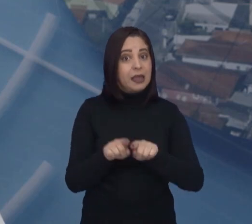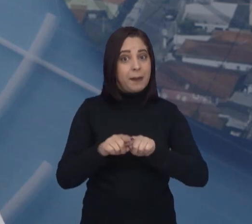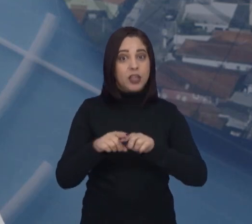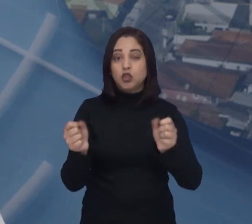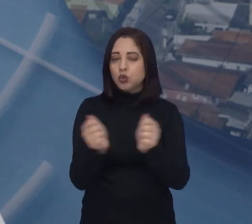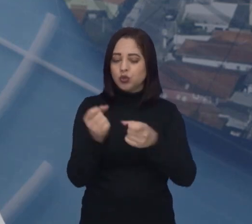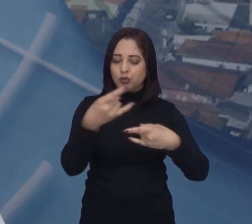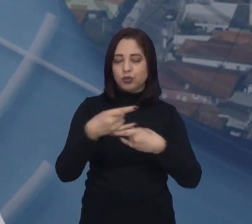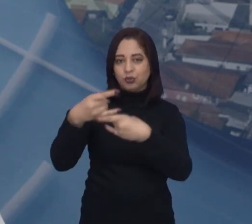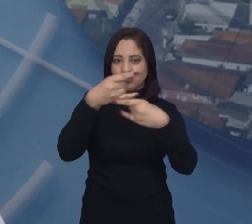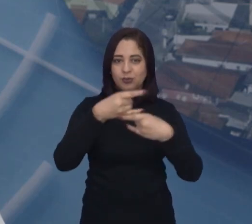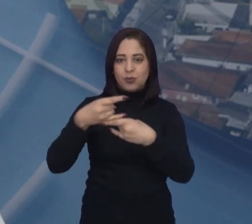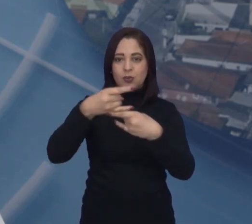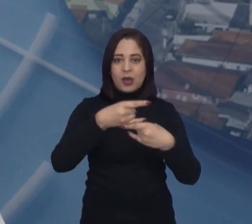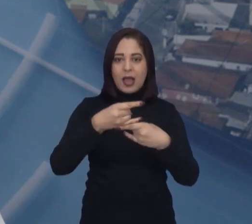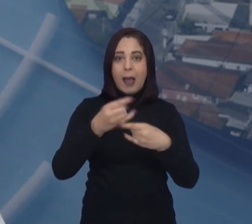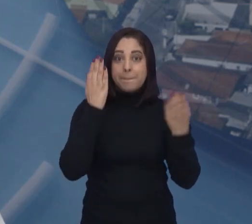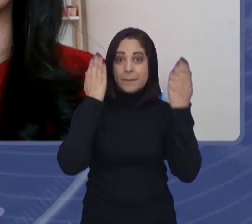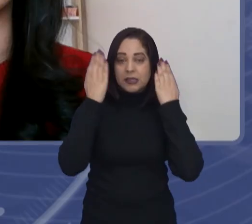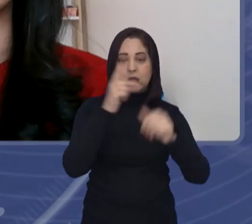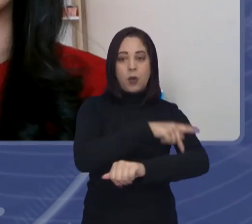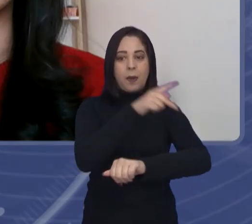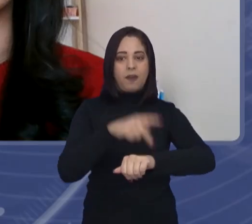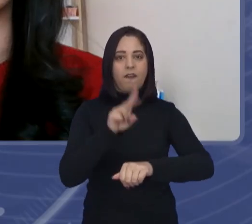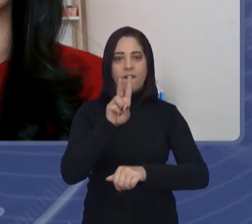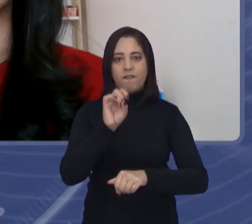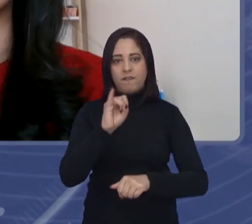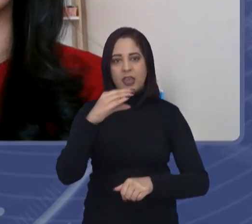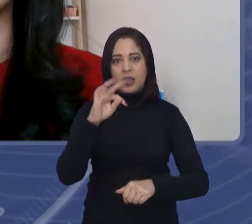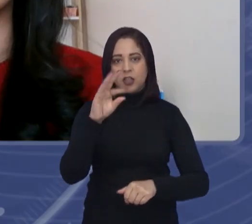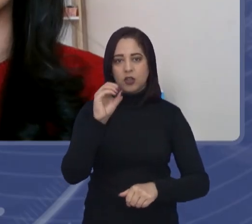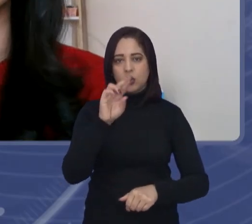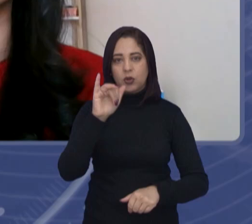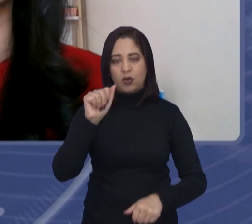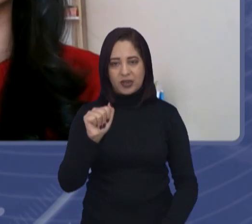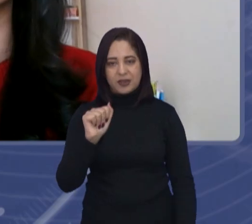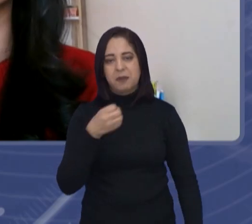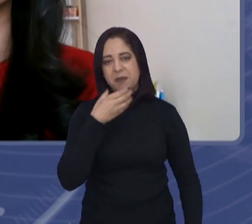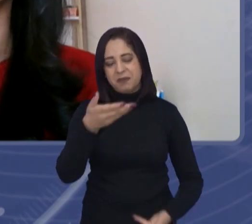só que de forma remota, é a psicopedagoga Victória Almeida. Seja muito bem-vinda,